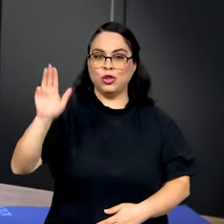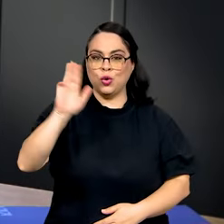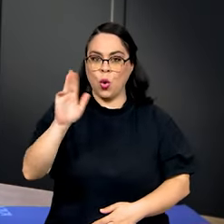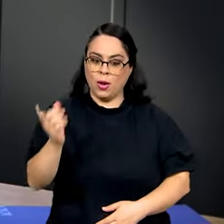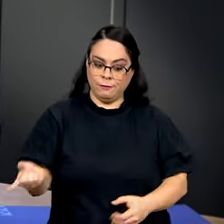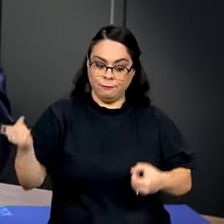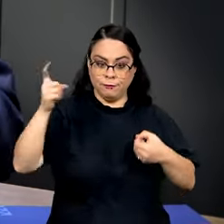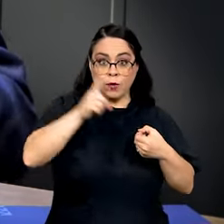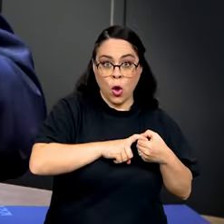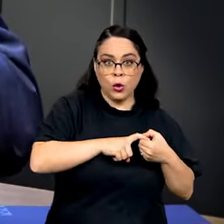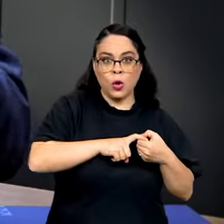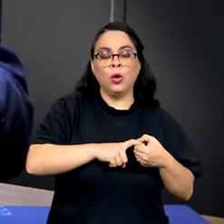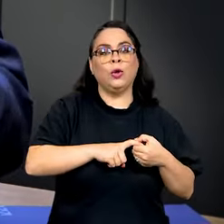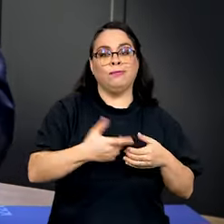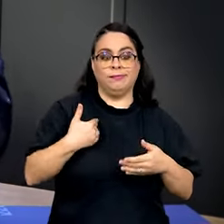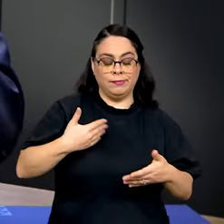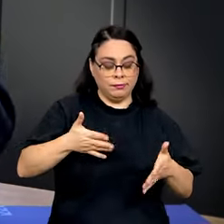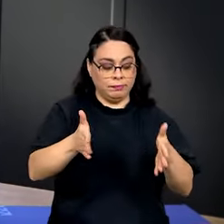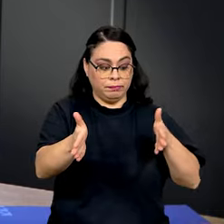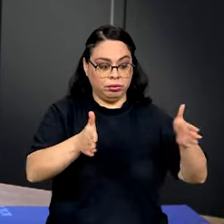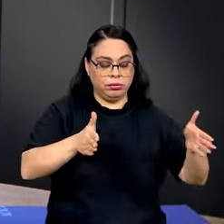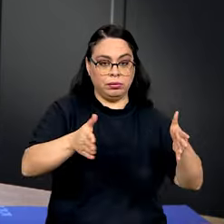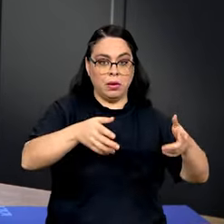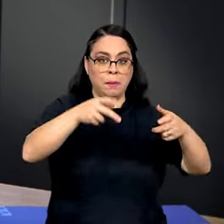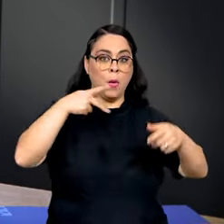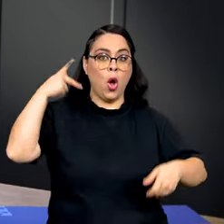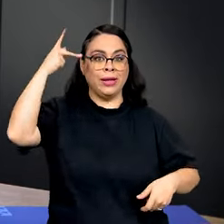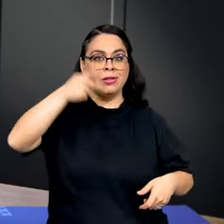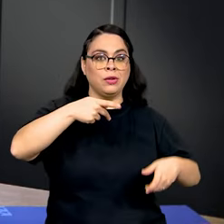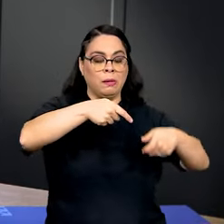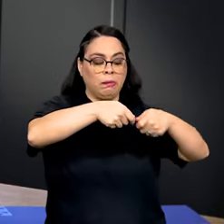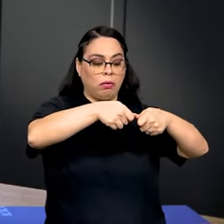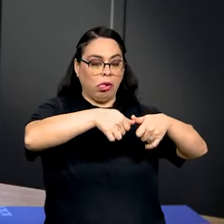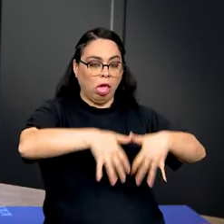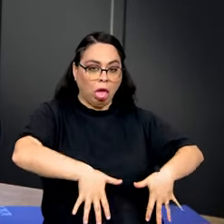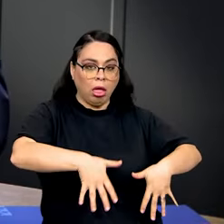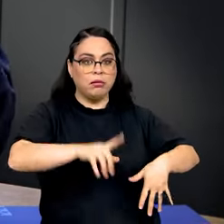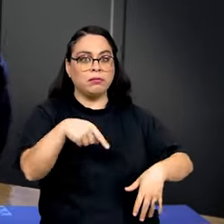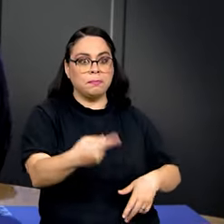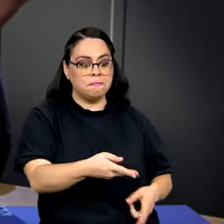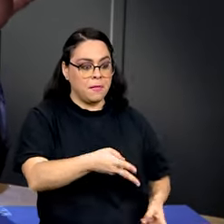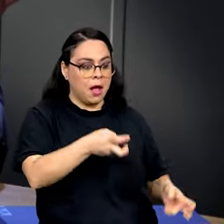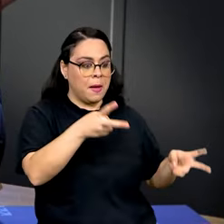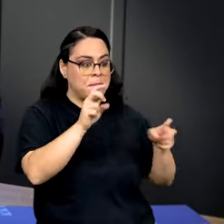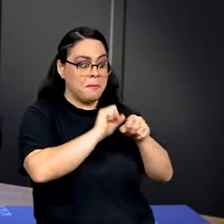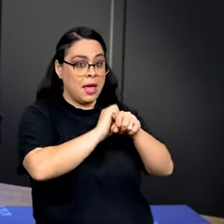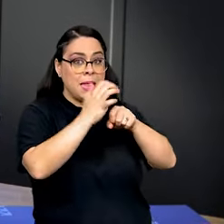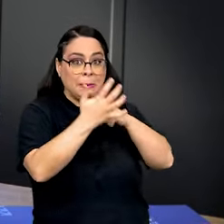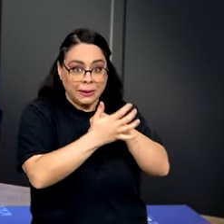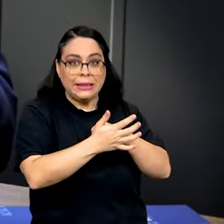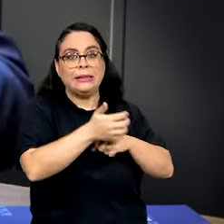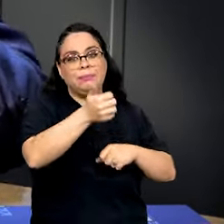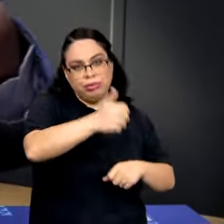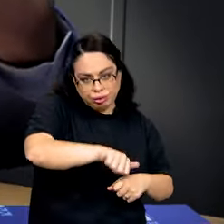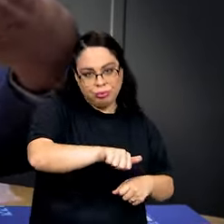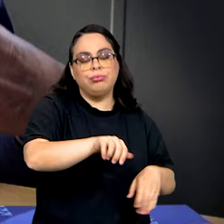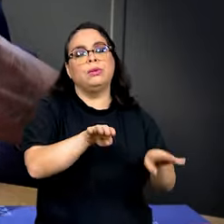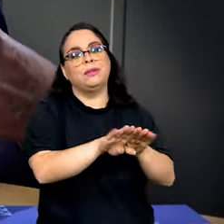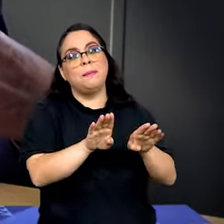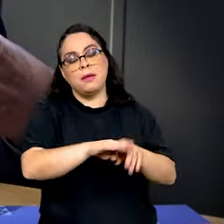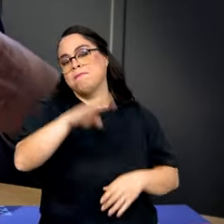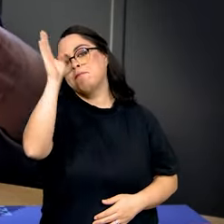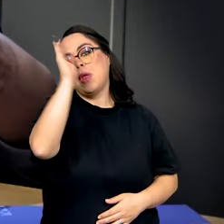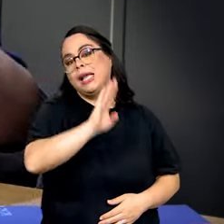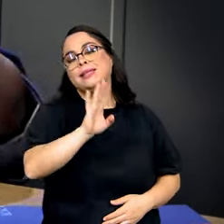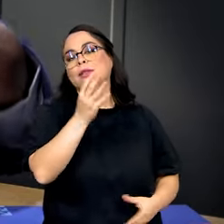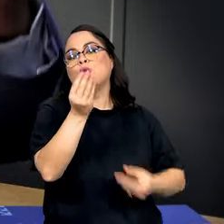volta infelizmente desmantelaram as políticas e tivemos mais a pandemia e o resultado